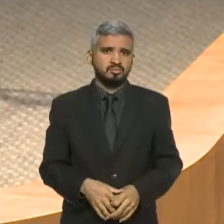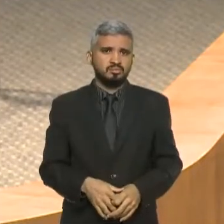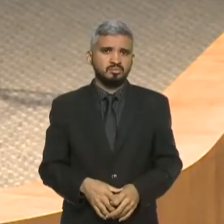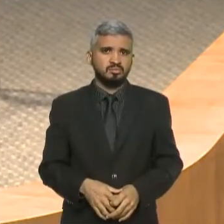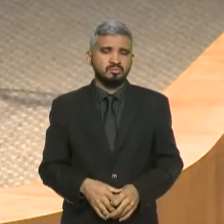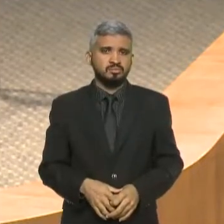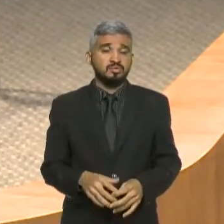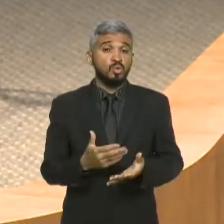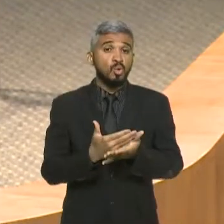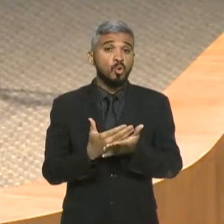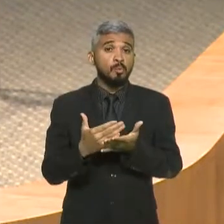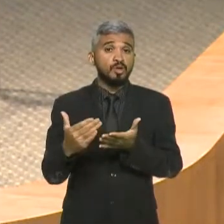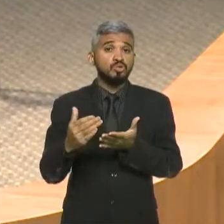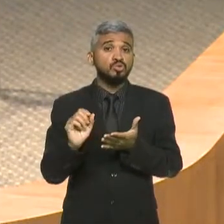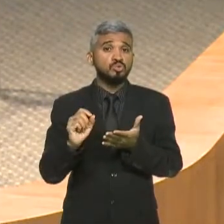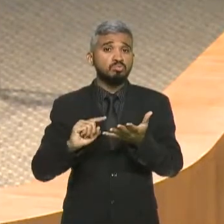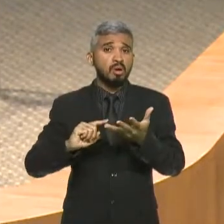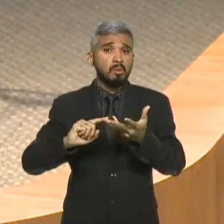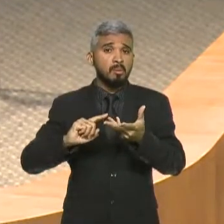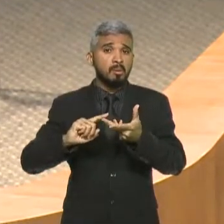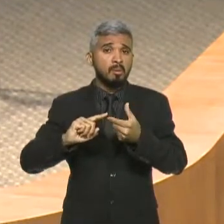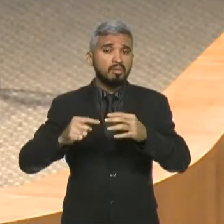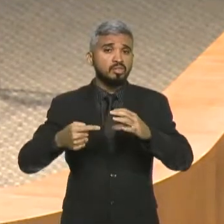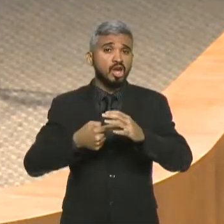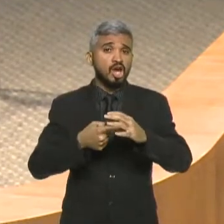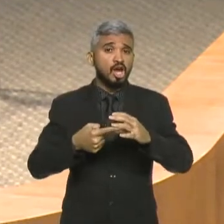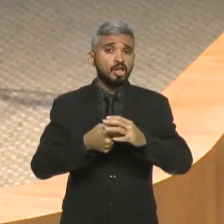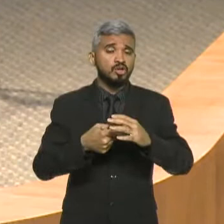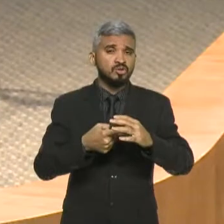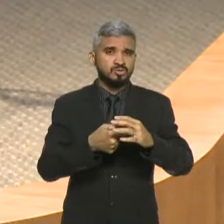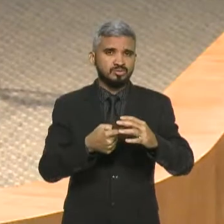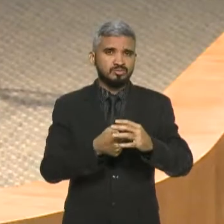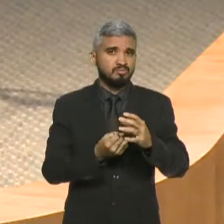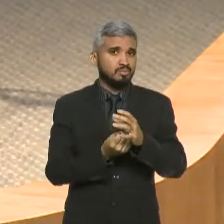chover denúncias contra esse seletivo do governo.